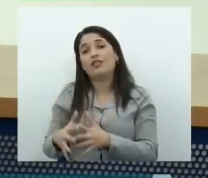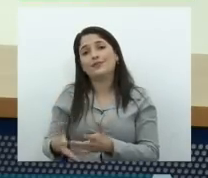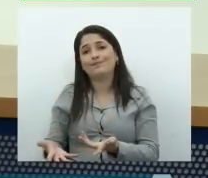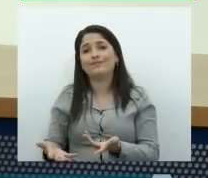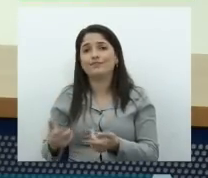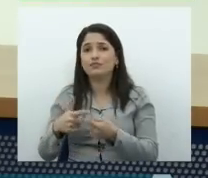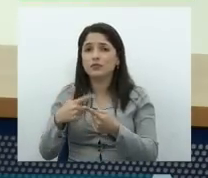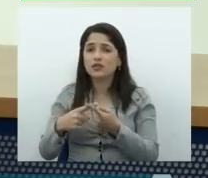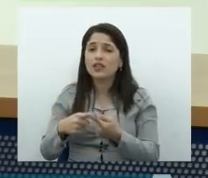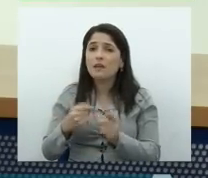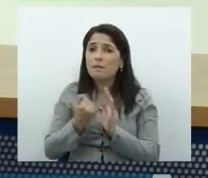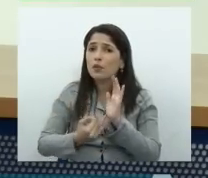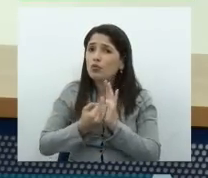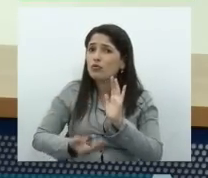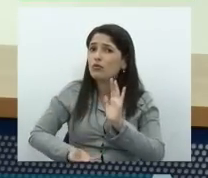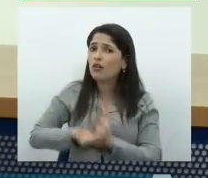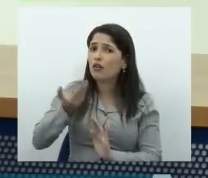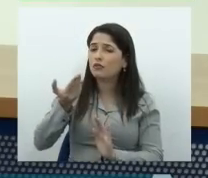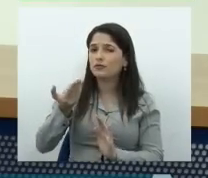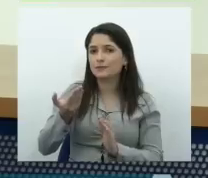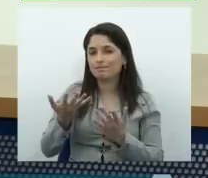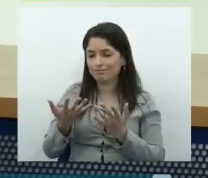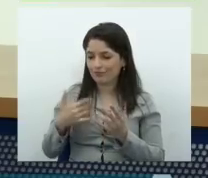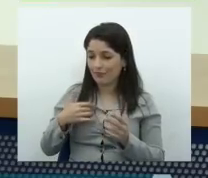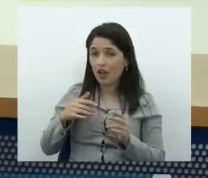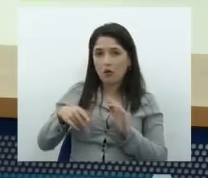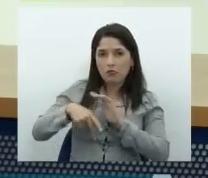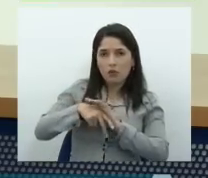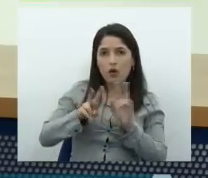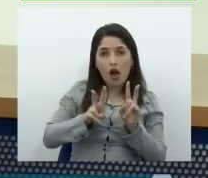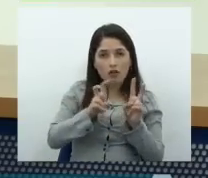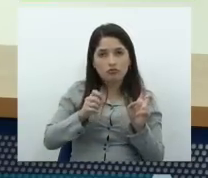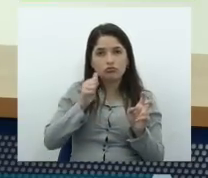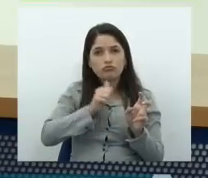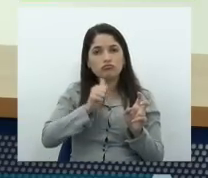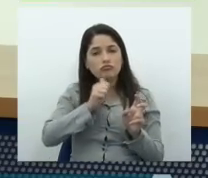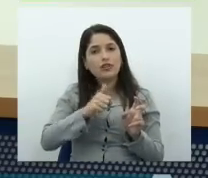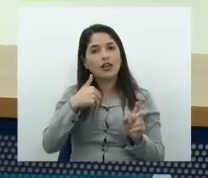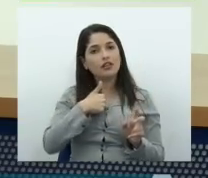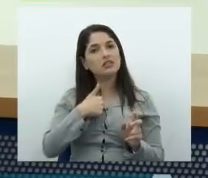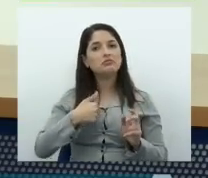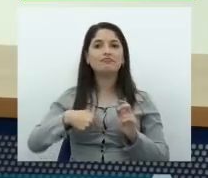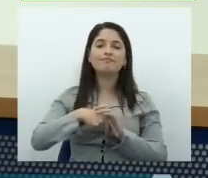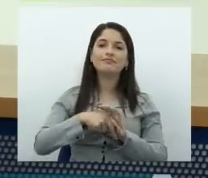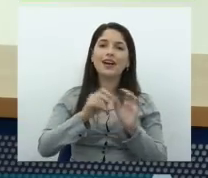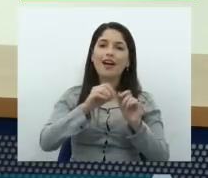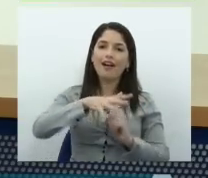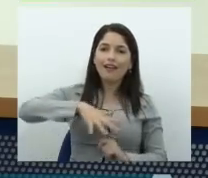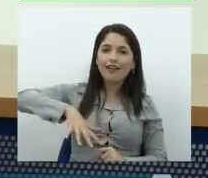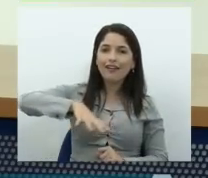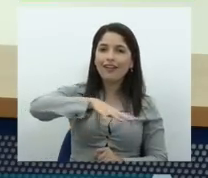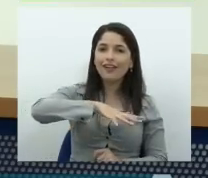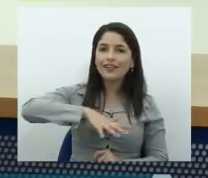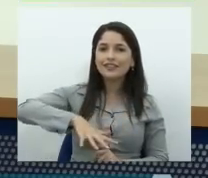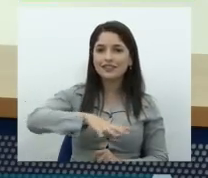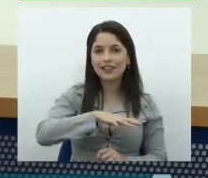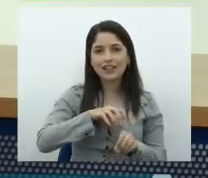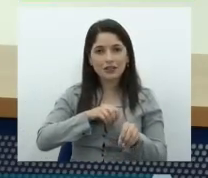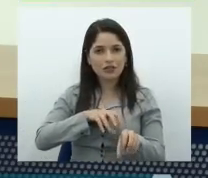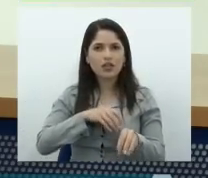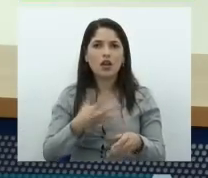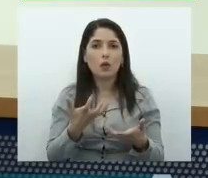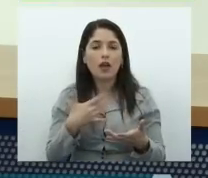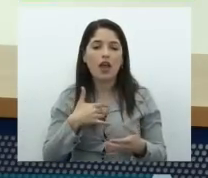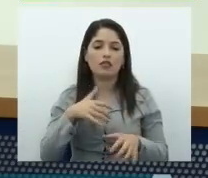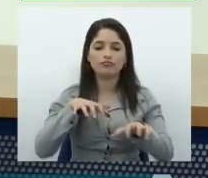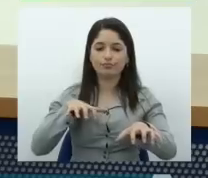Mulher para melhor atendimento à mulher. Também, atendendo a mulher na área da educação, eu quero construir em todos os bairros